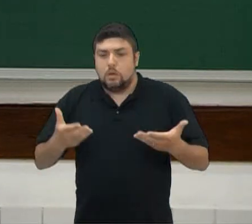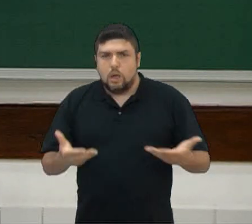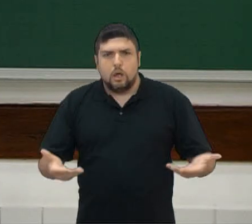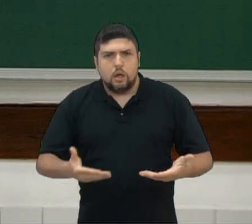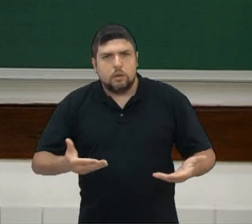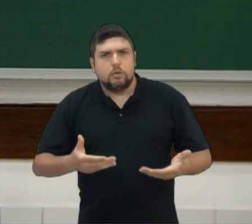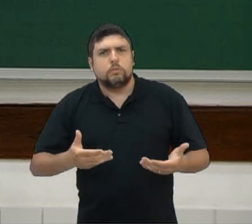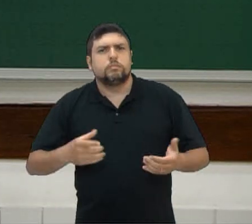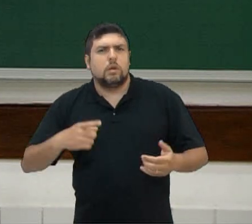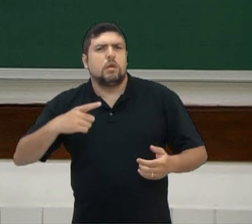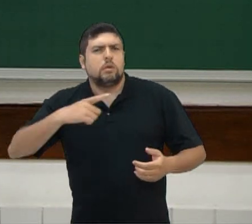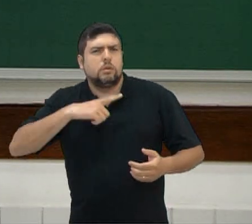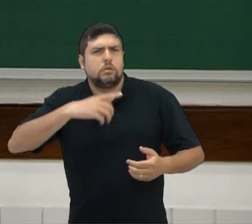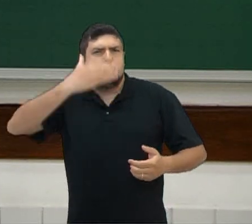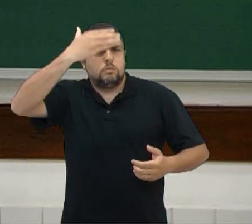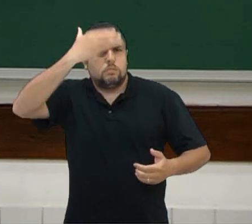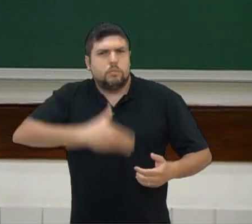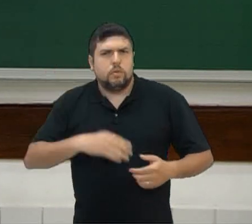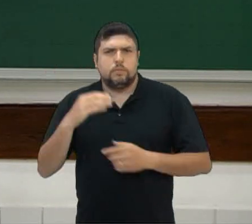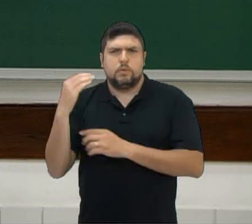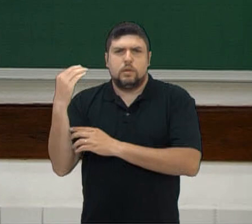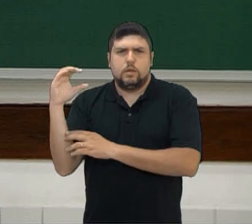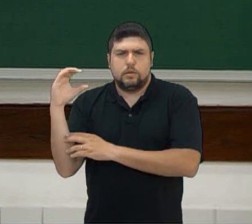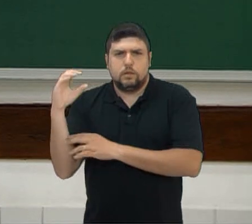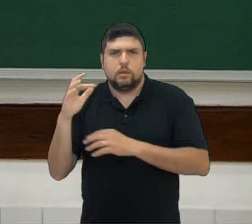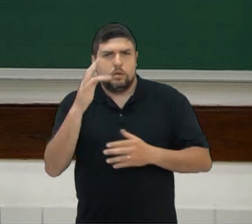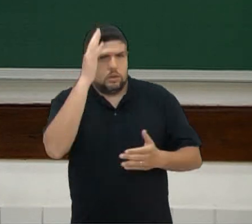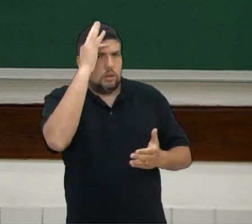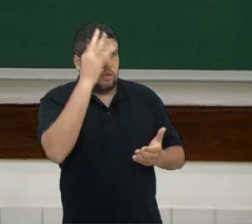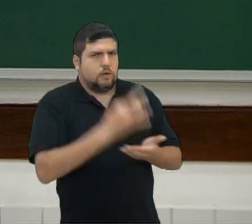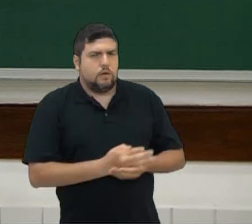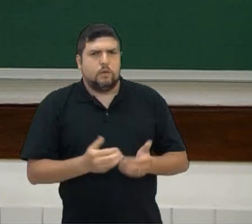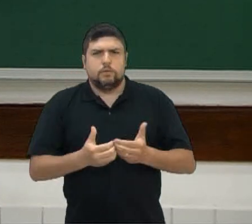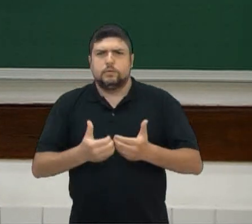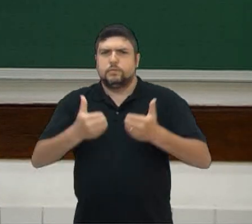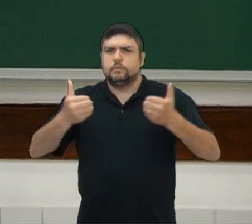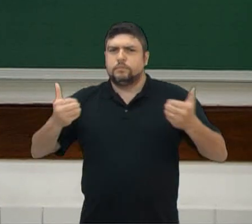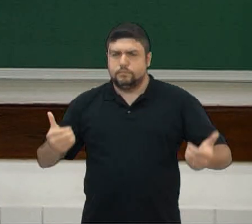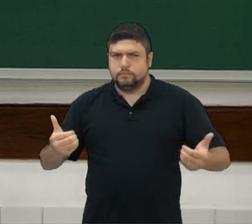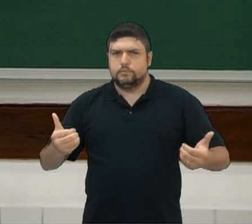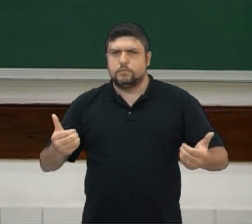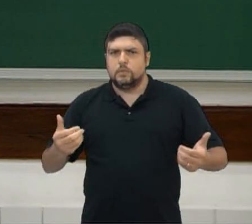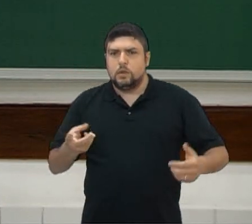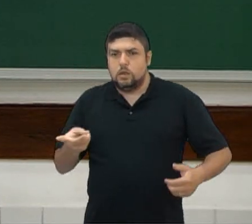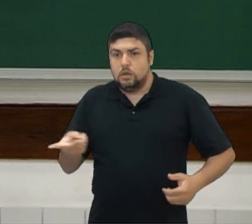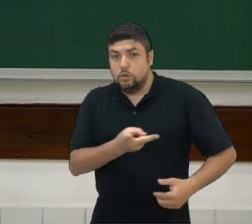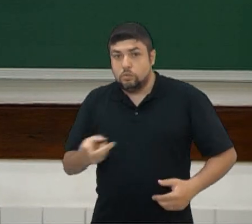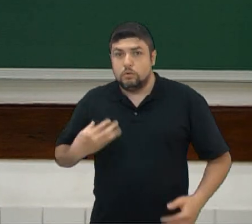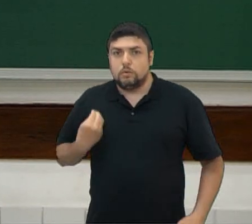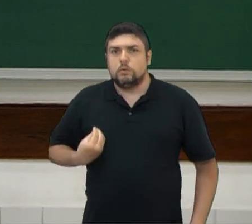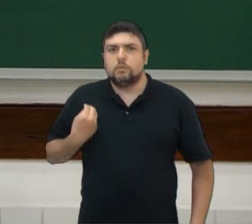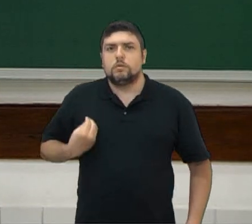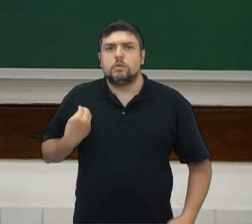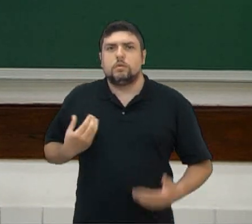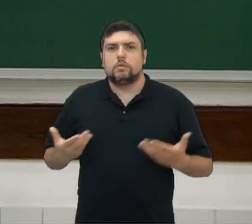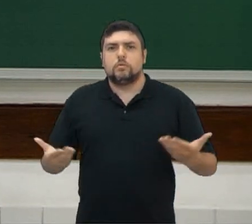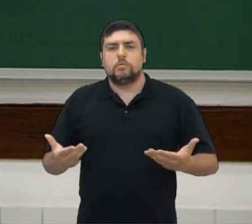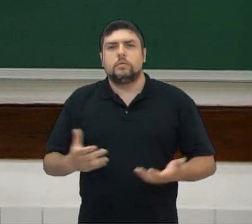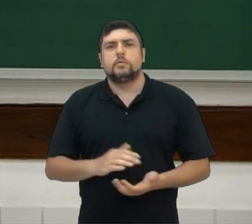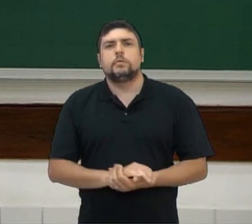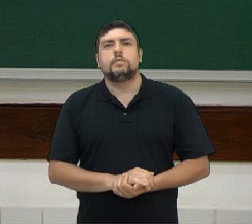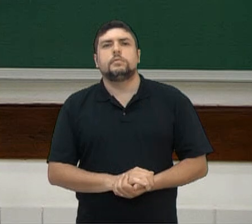agora a fé e a ciência são coisas diferentes e ambas estão presentes aí na vivência das pessoas.